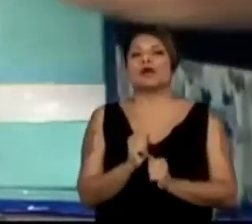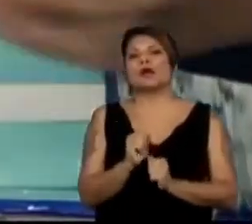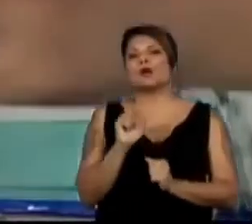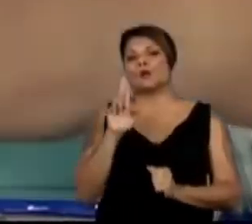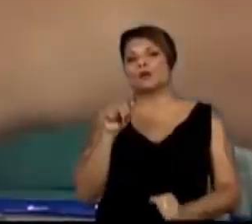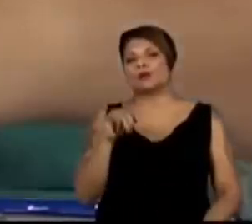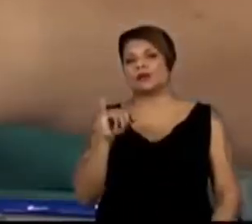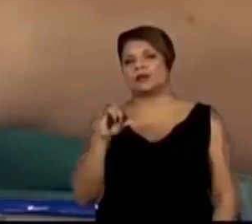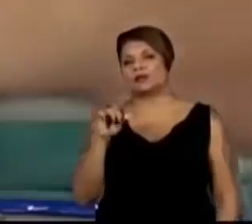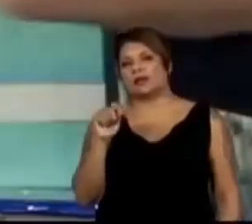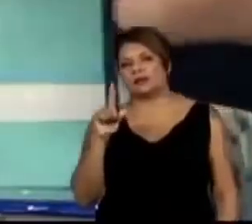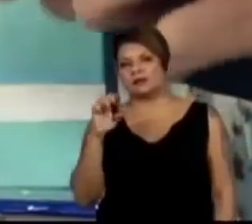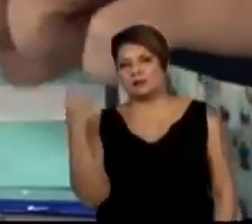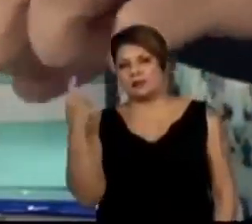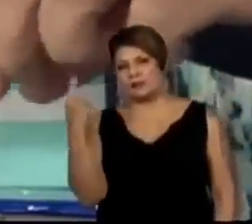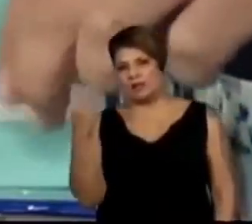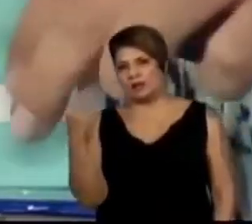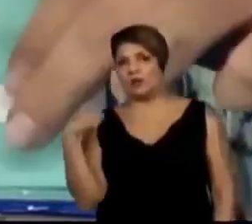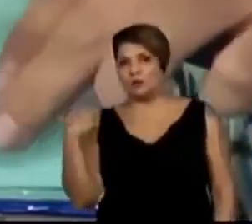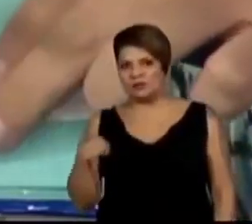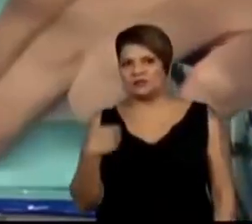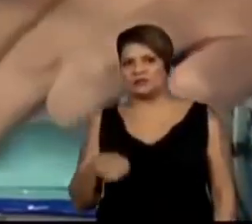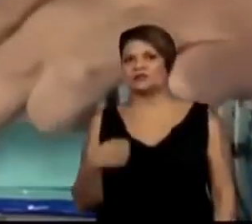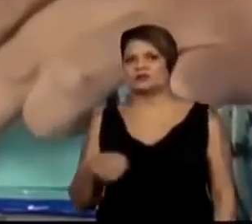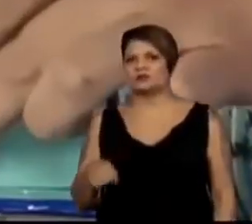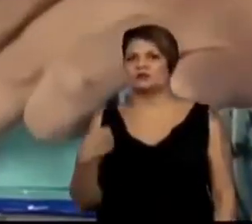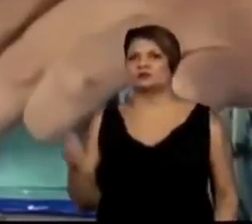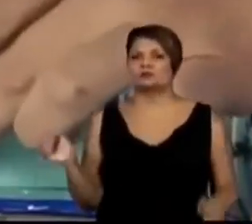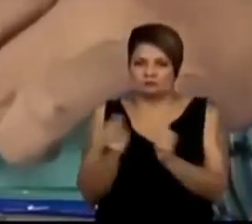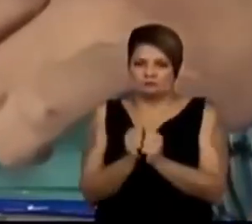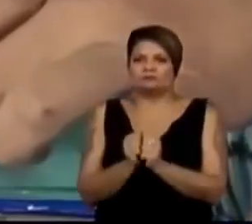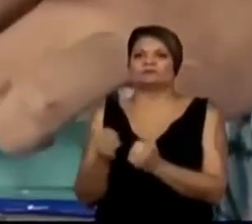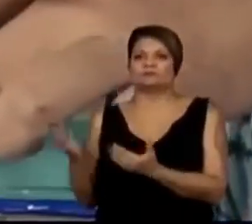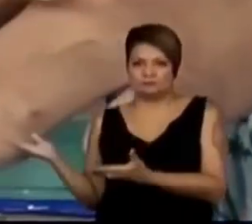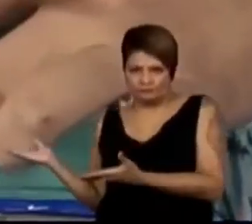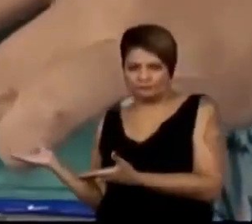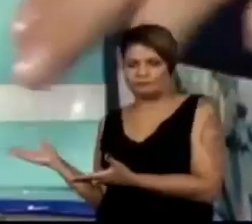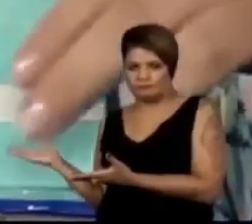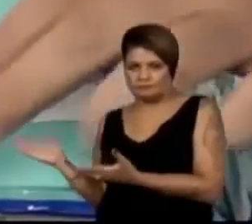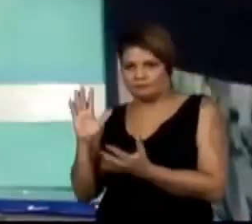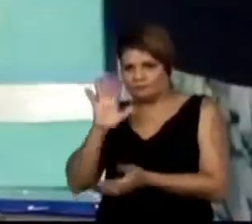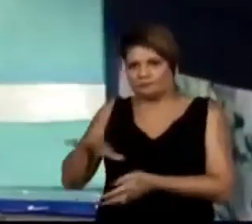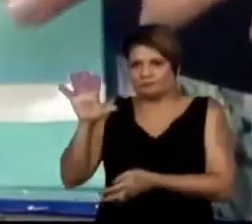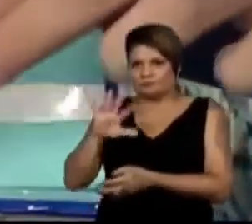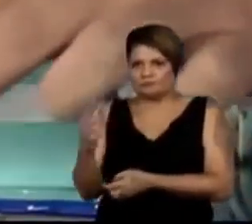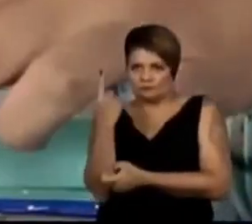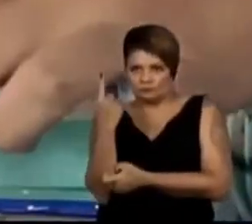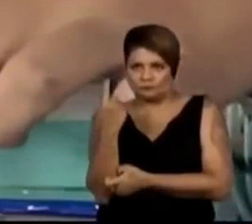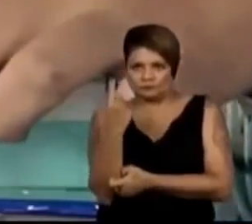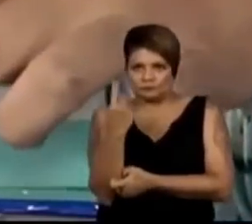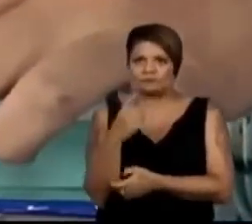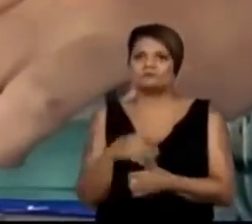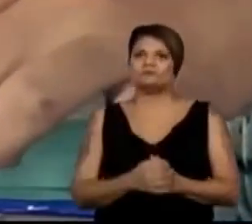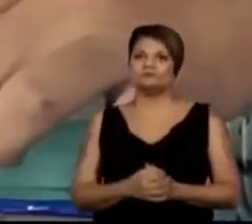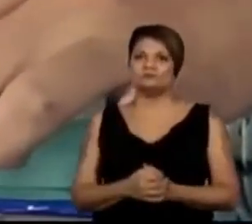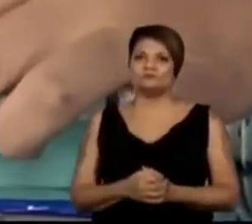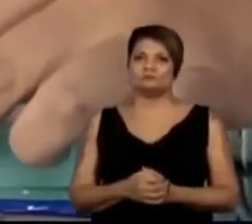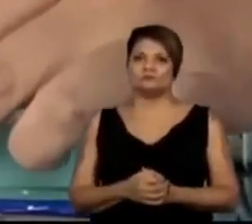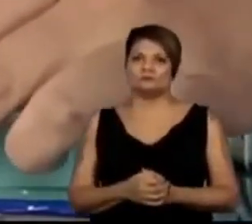como eles falaram na adição. Eu vou ter que juntar tudo, eu vou ter que vir com ele tudinho aqui, certo? Formar, uhum, tudo num só. Então, vamos